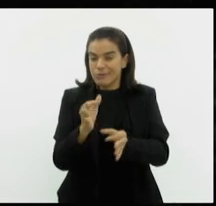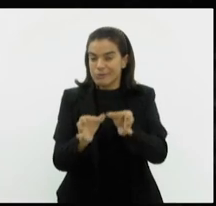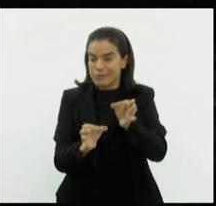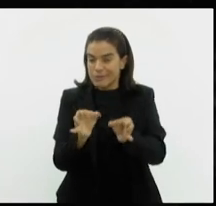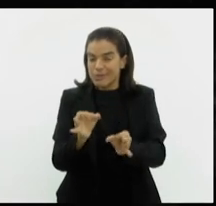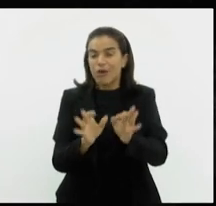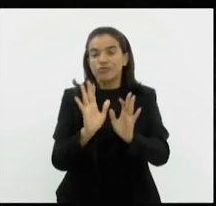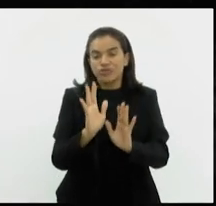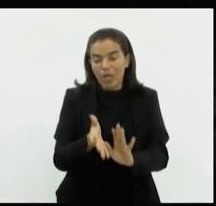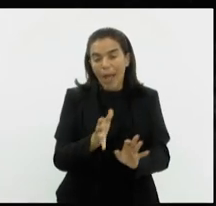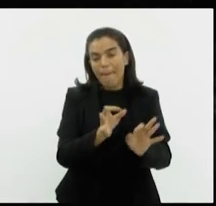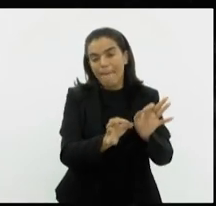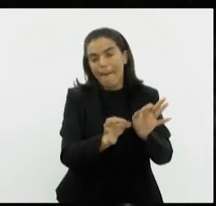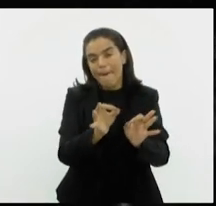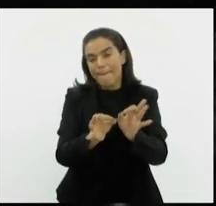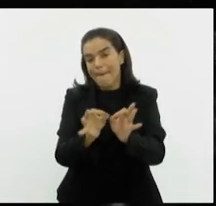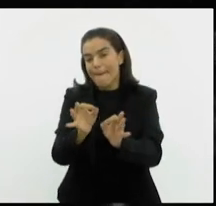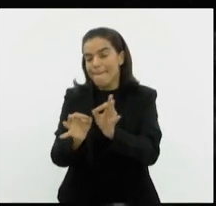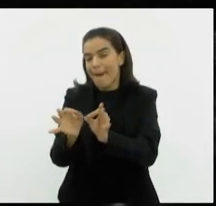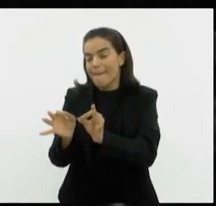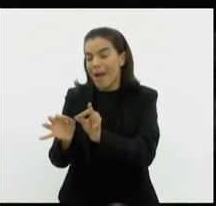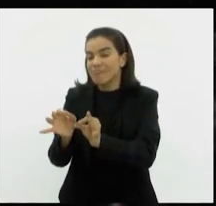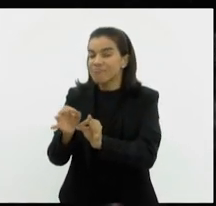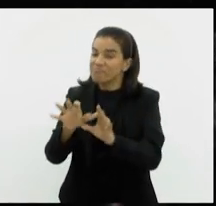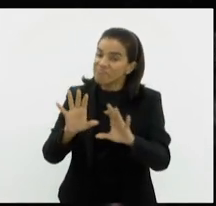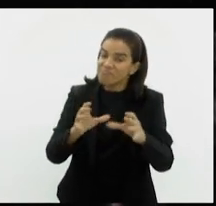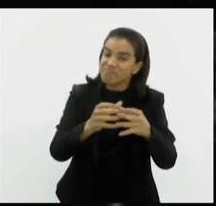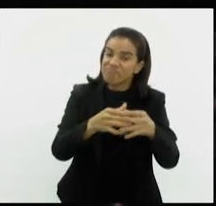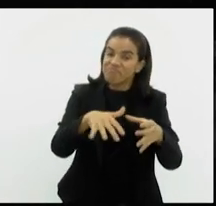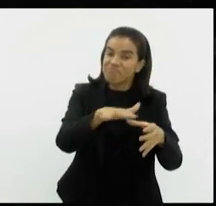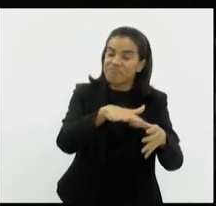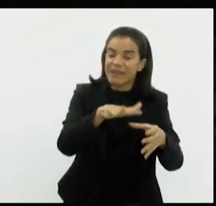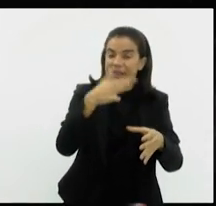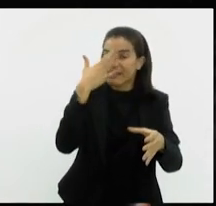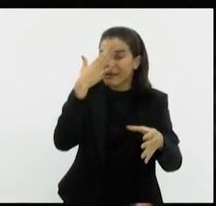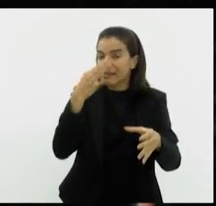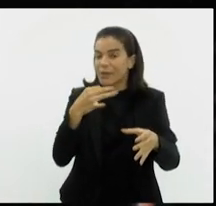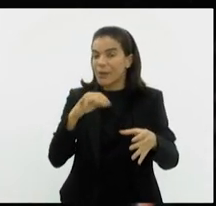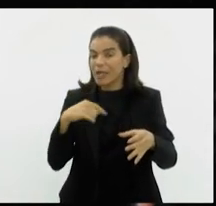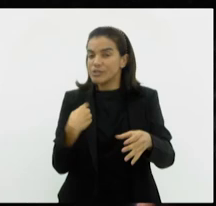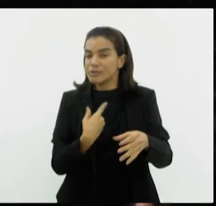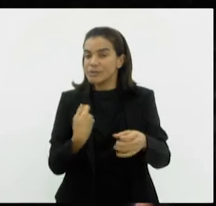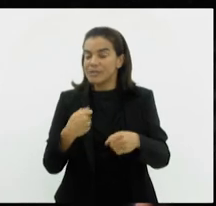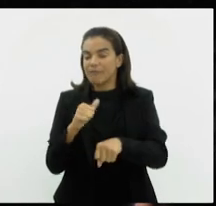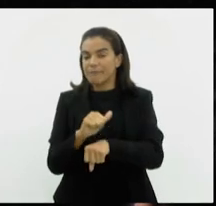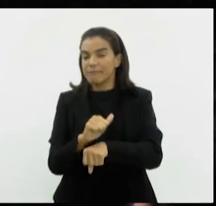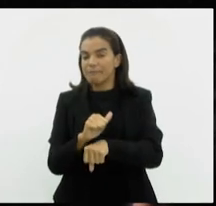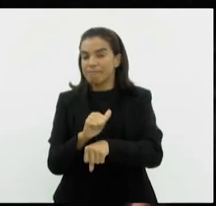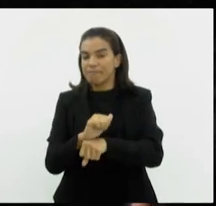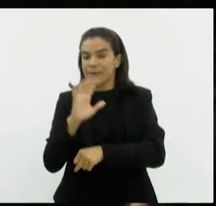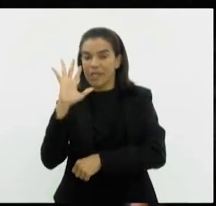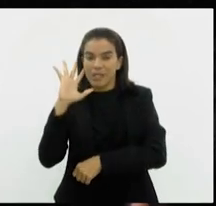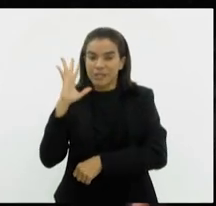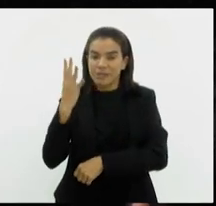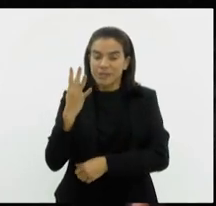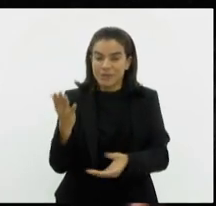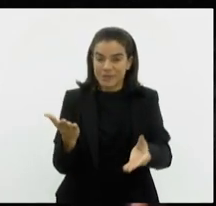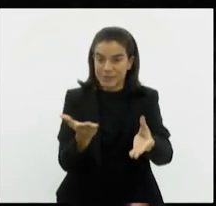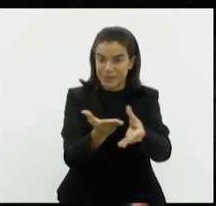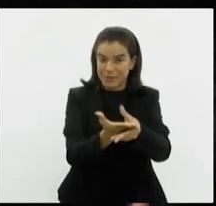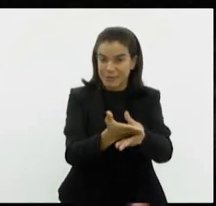andamento portanto eles entenderam que deveriam aguardar a solução da ação